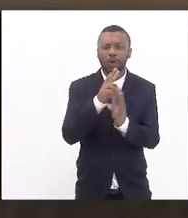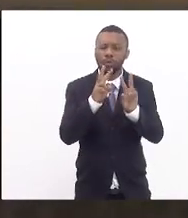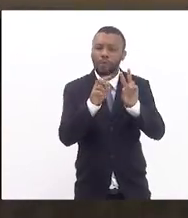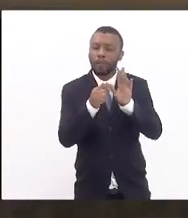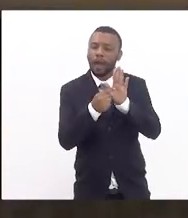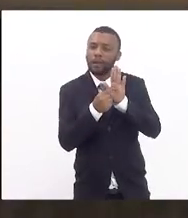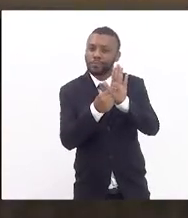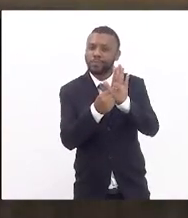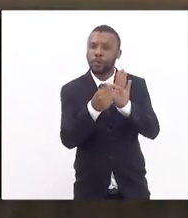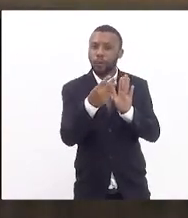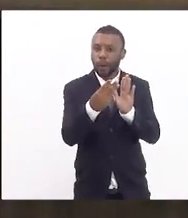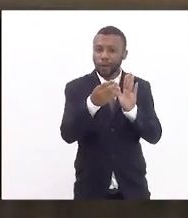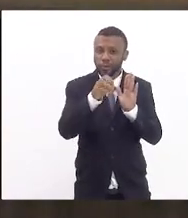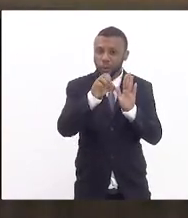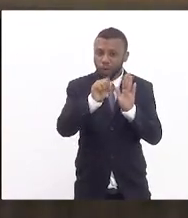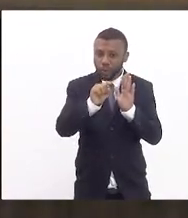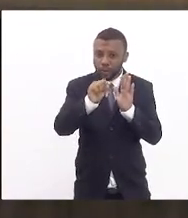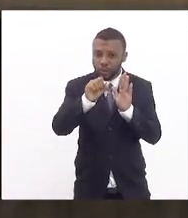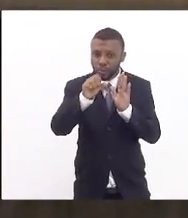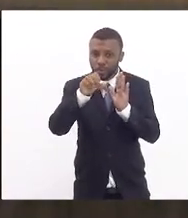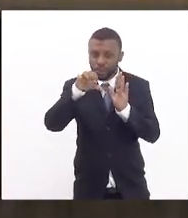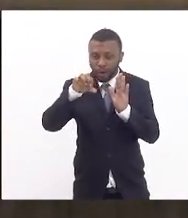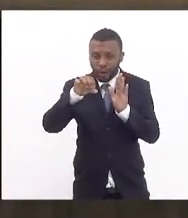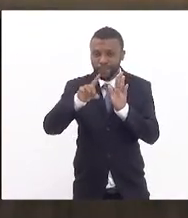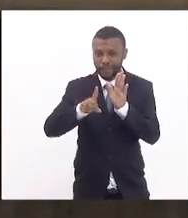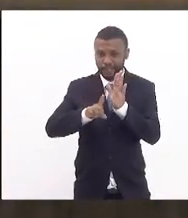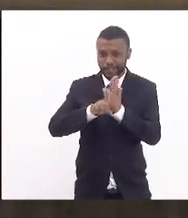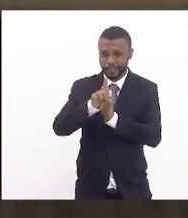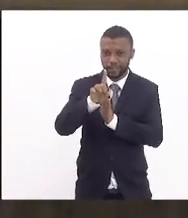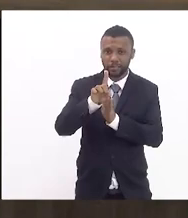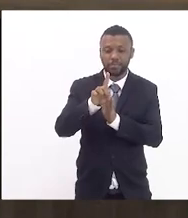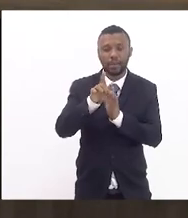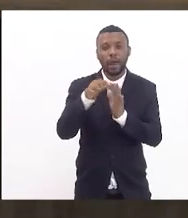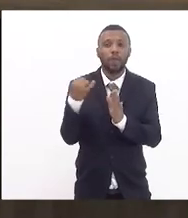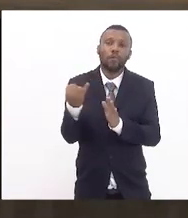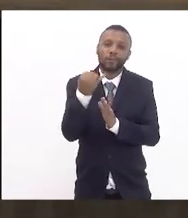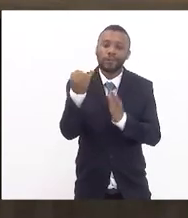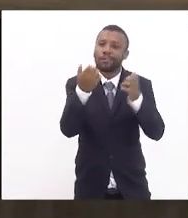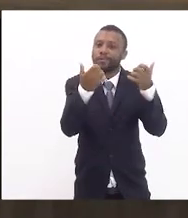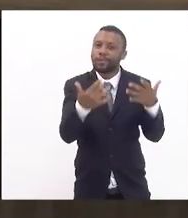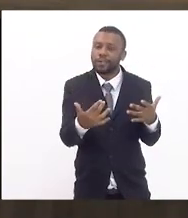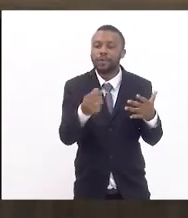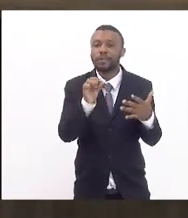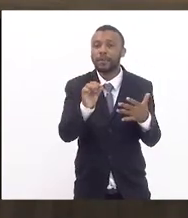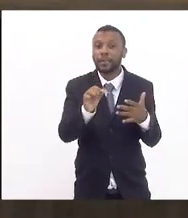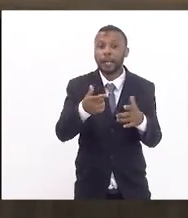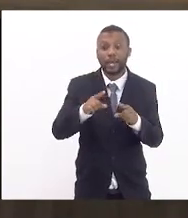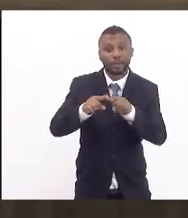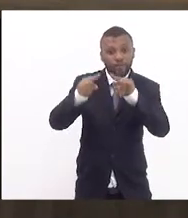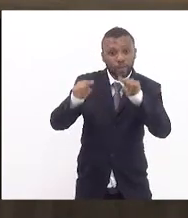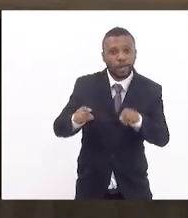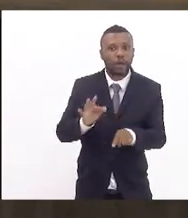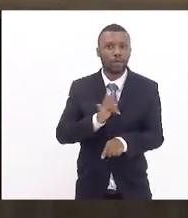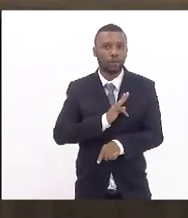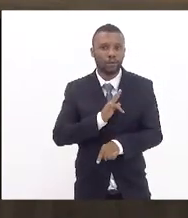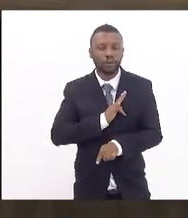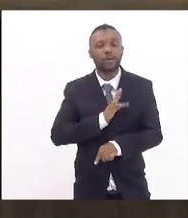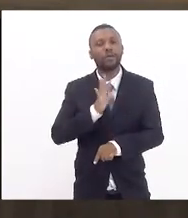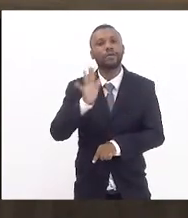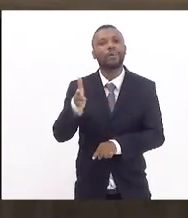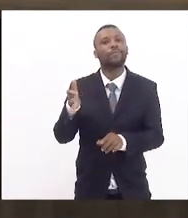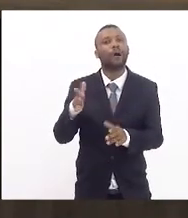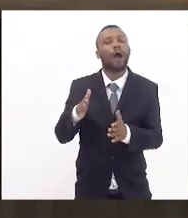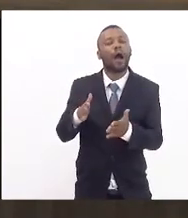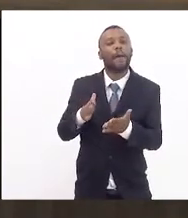legislativa 489, cabe salientar que todos esses agentes de segurança já foram absolvidos pela justiça. Cabe o governo do Estado